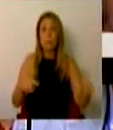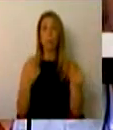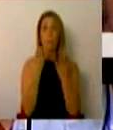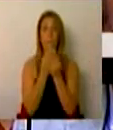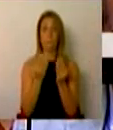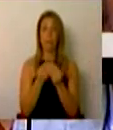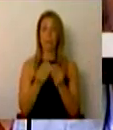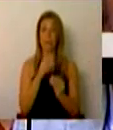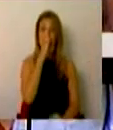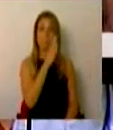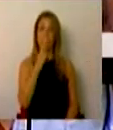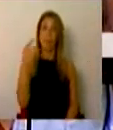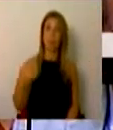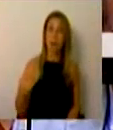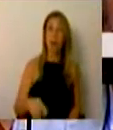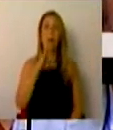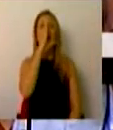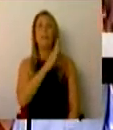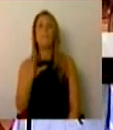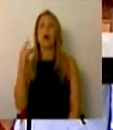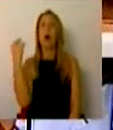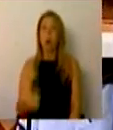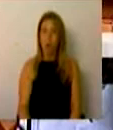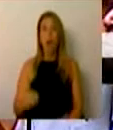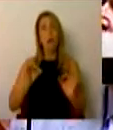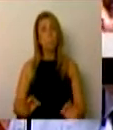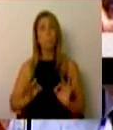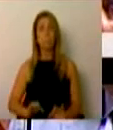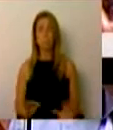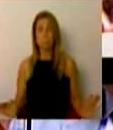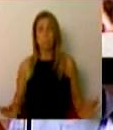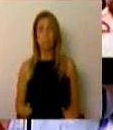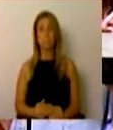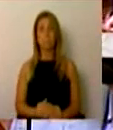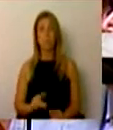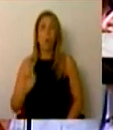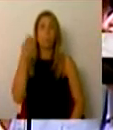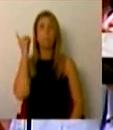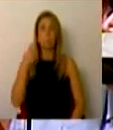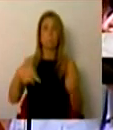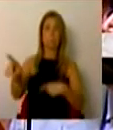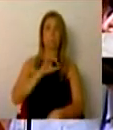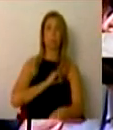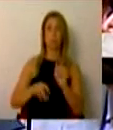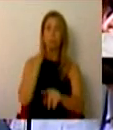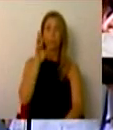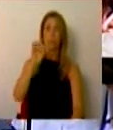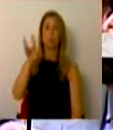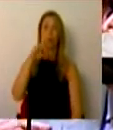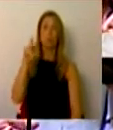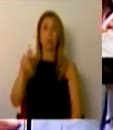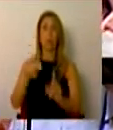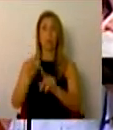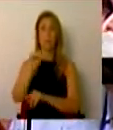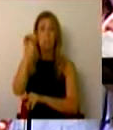estão no terreno, estão a ser aplicadas, estão a ser implementadas. Talvez a senhora deputada Susana Lamas tenha andado num outro território que não